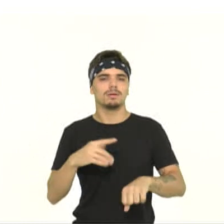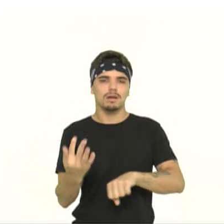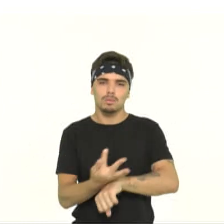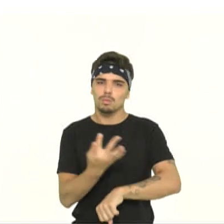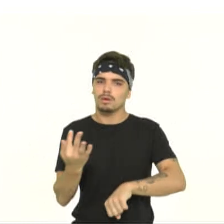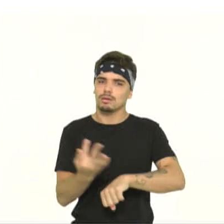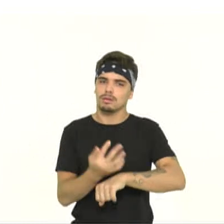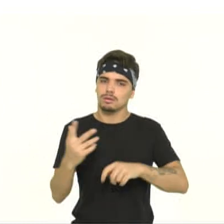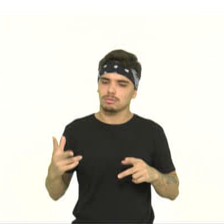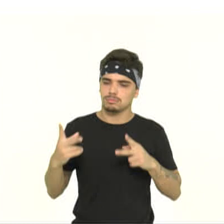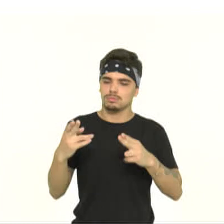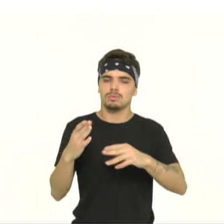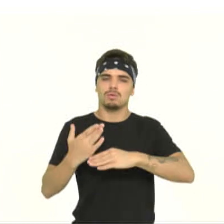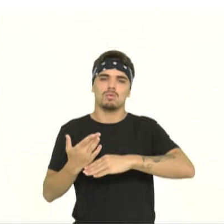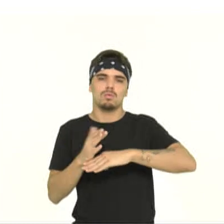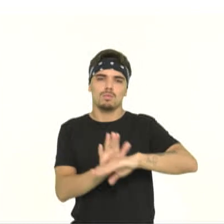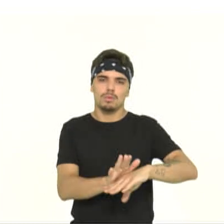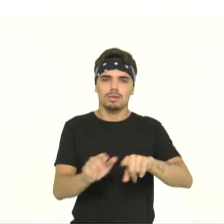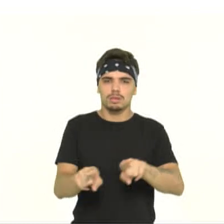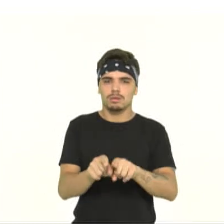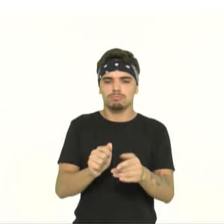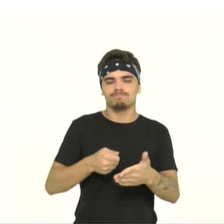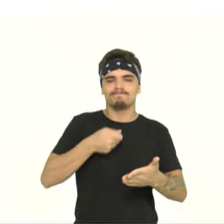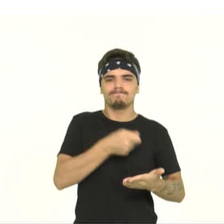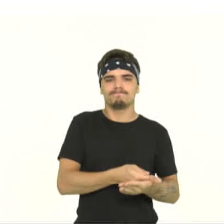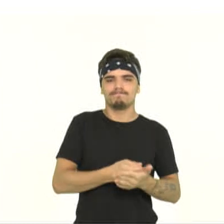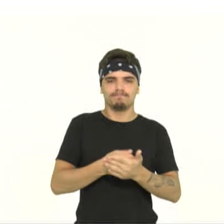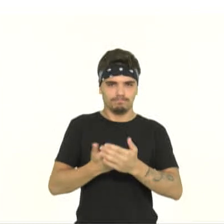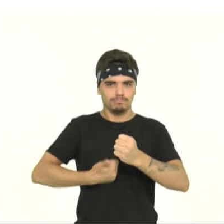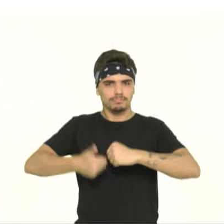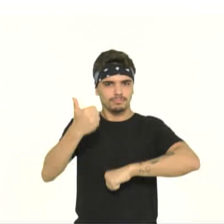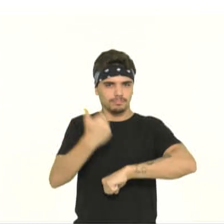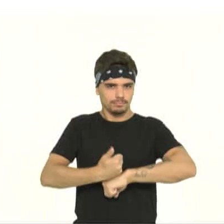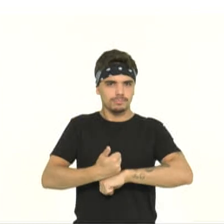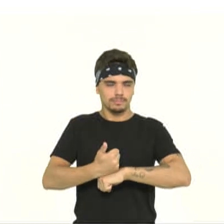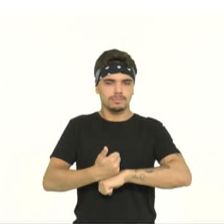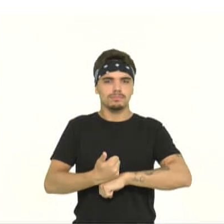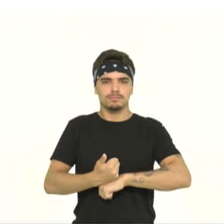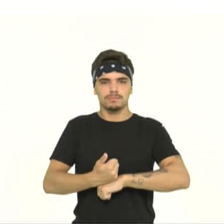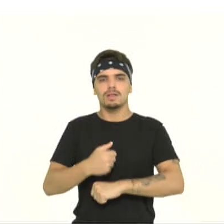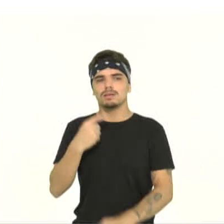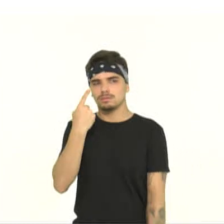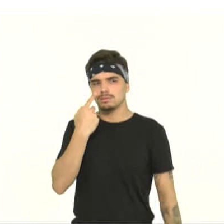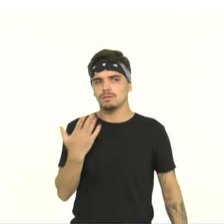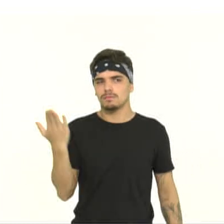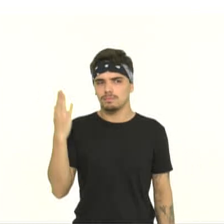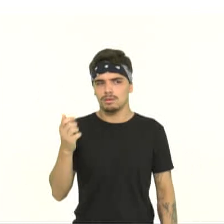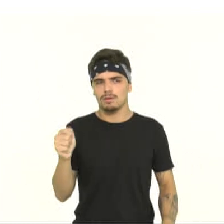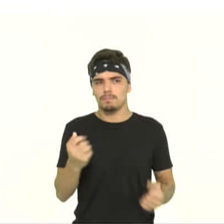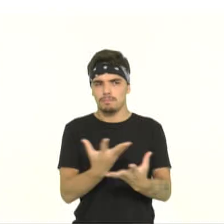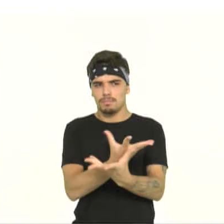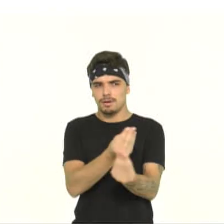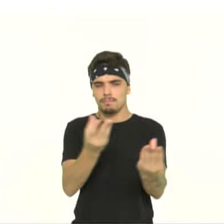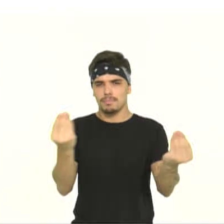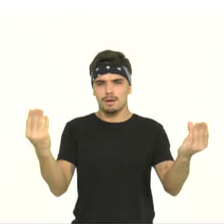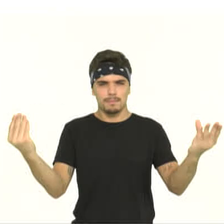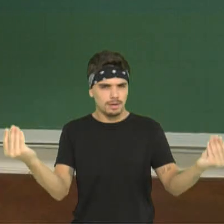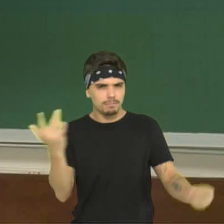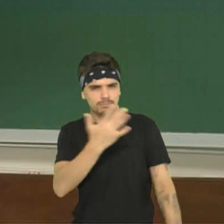mesmo apoiando regimes políticos totalitários? A gente vê aqui grandes massas.